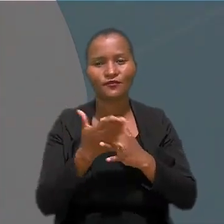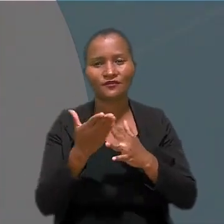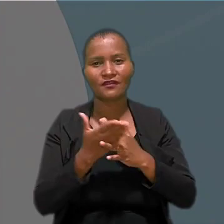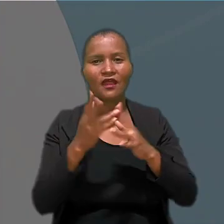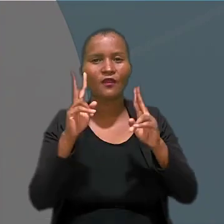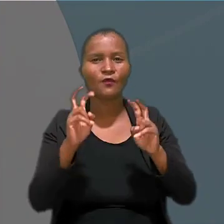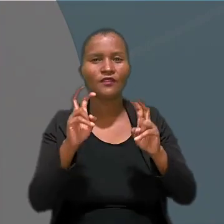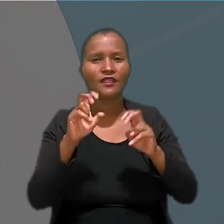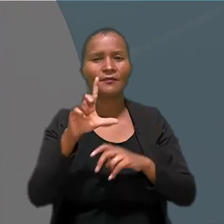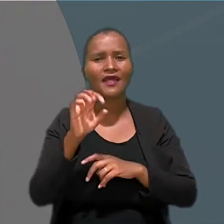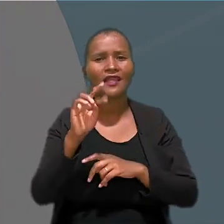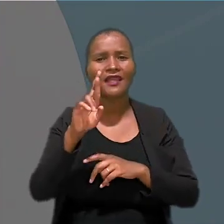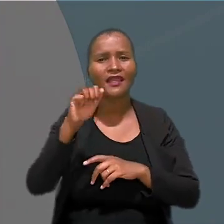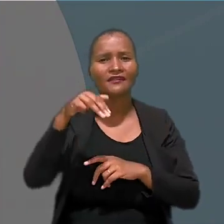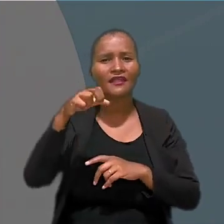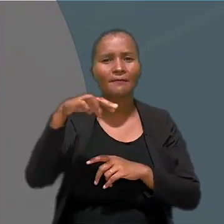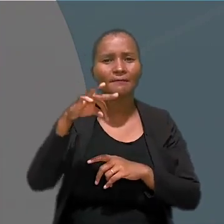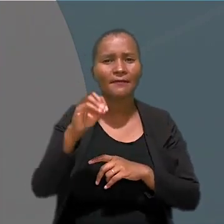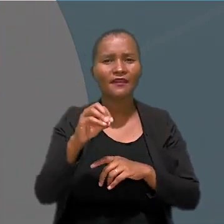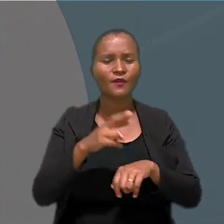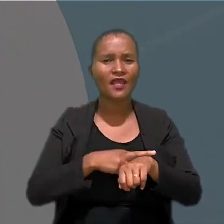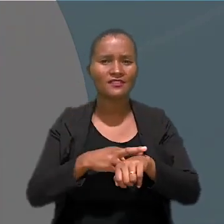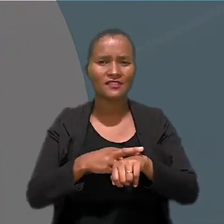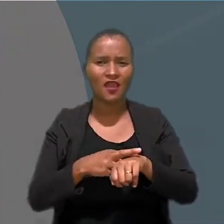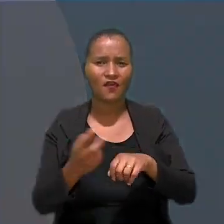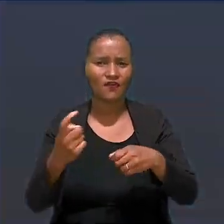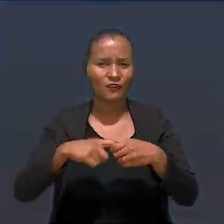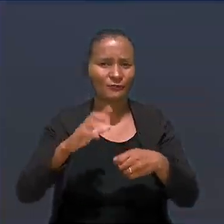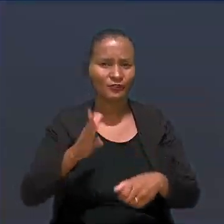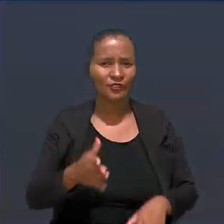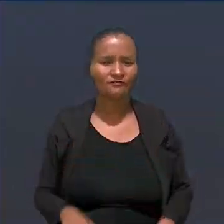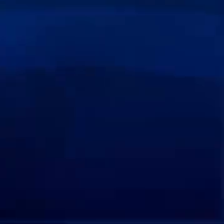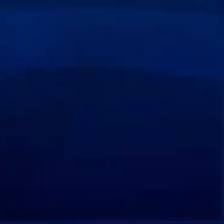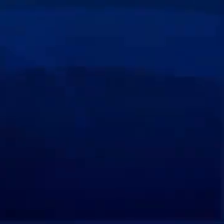o tema é letramento racial. A gente volta já.